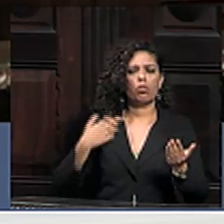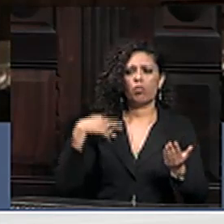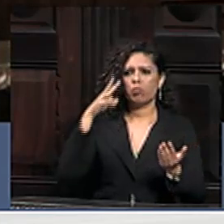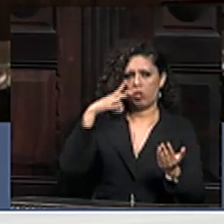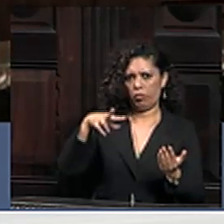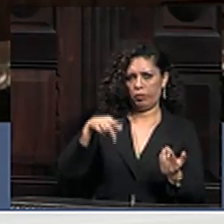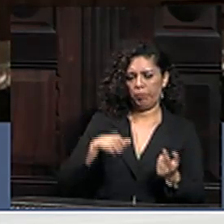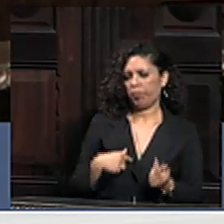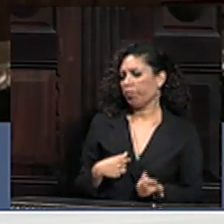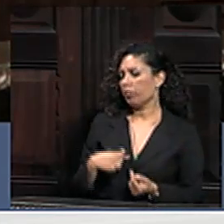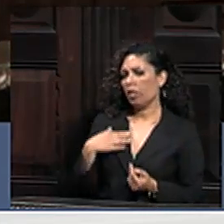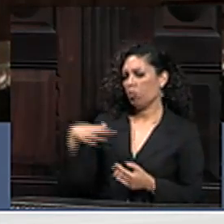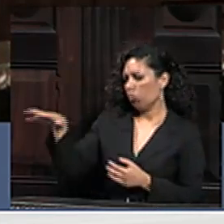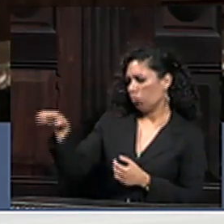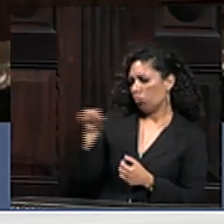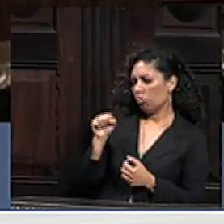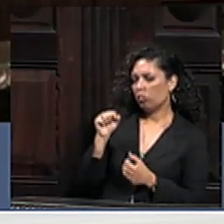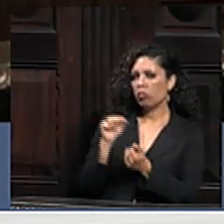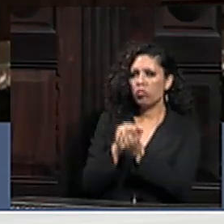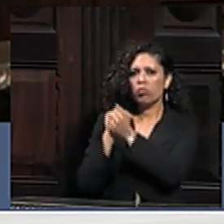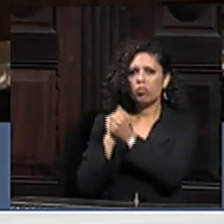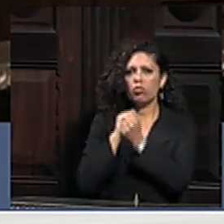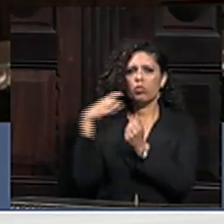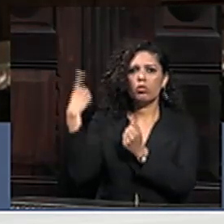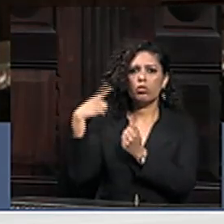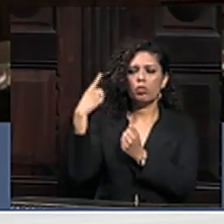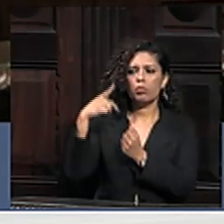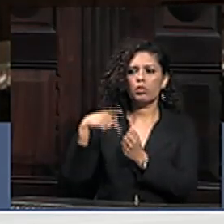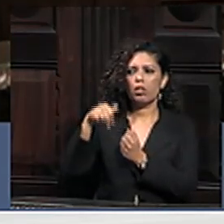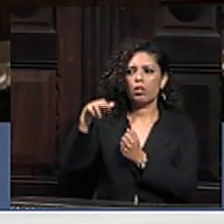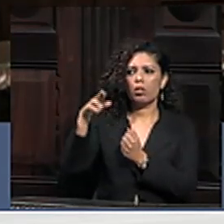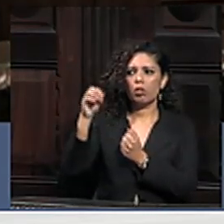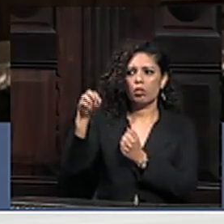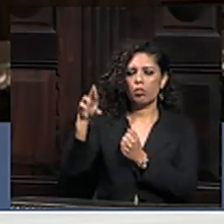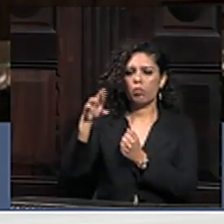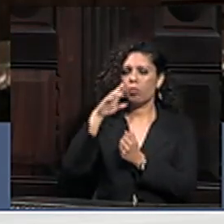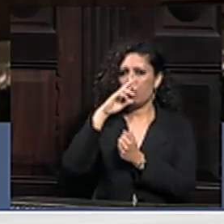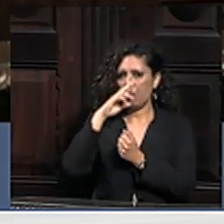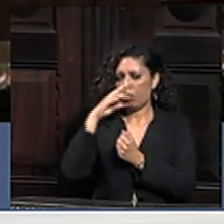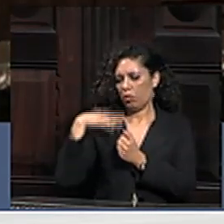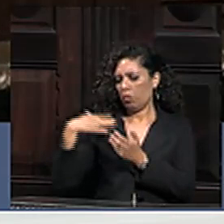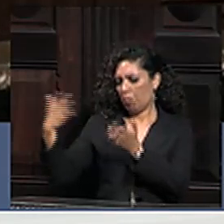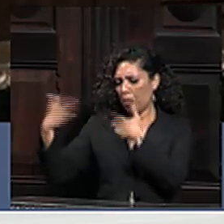isso com o deputado Paulo Ramos ainda há pouco,